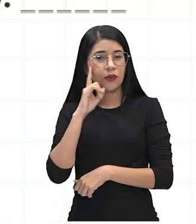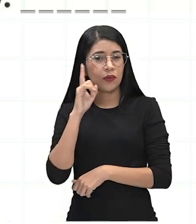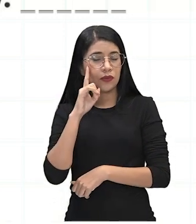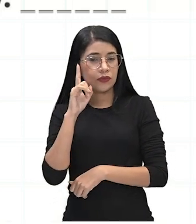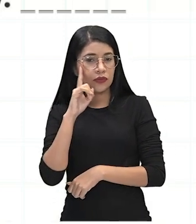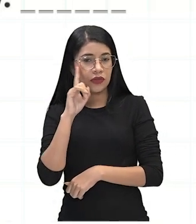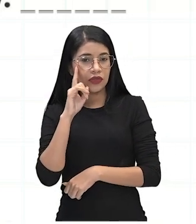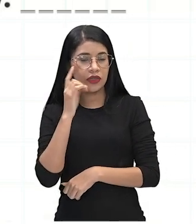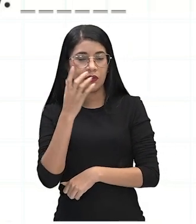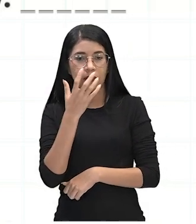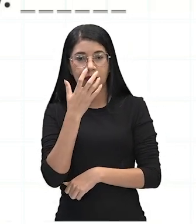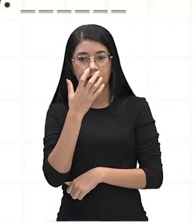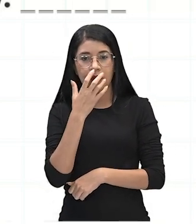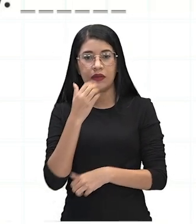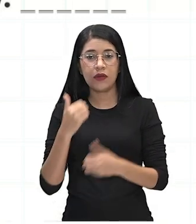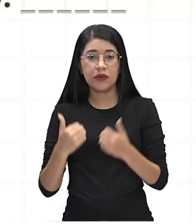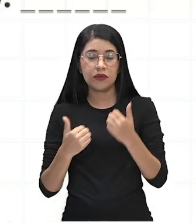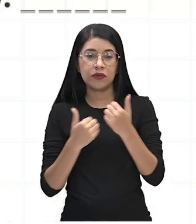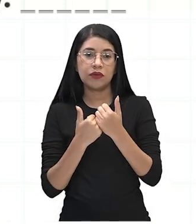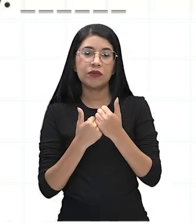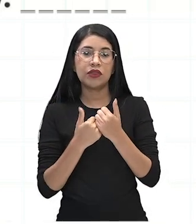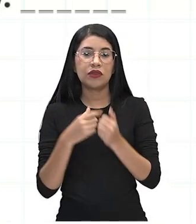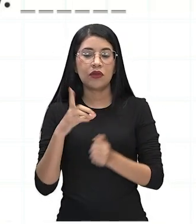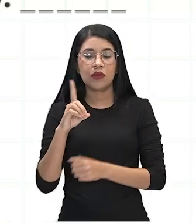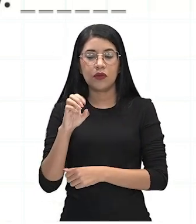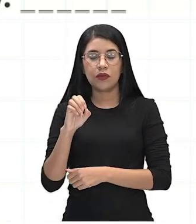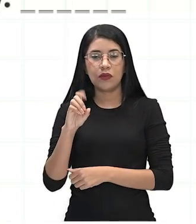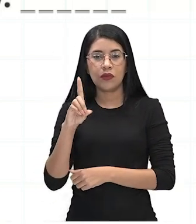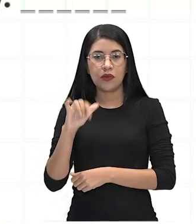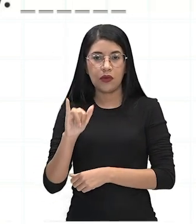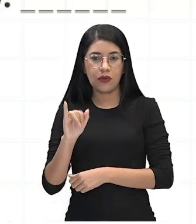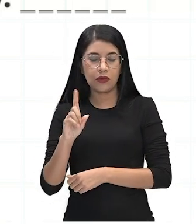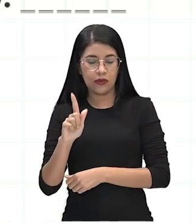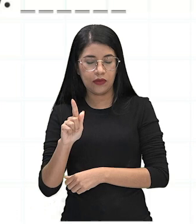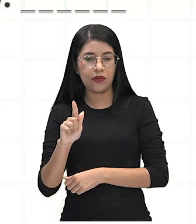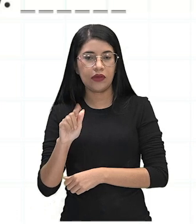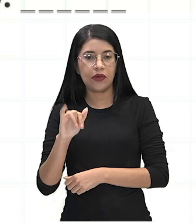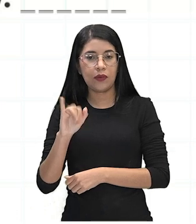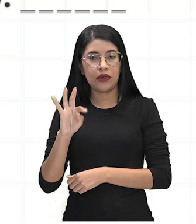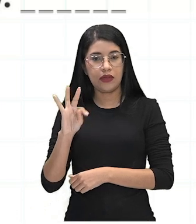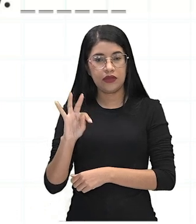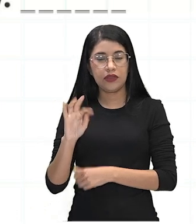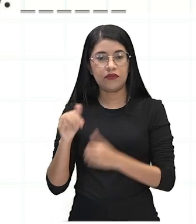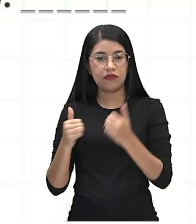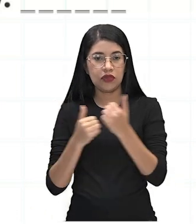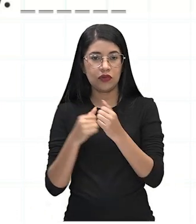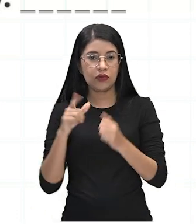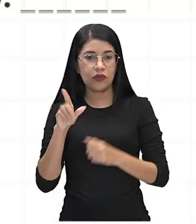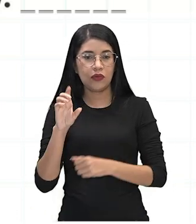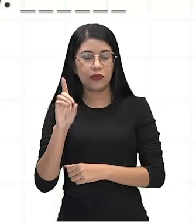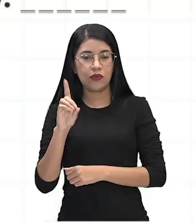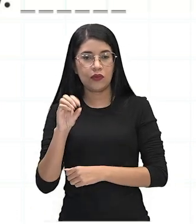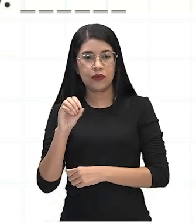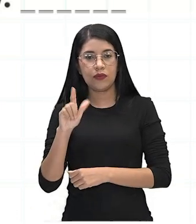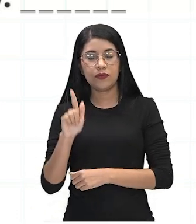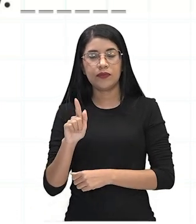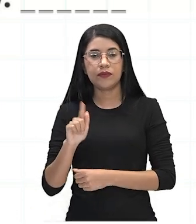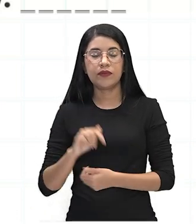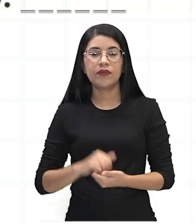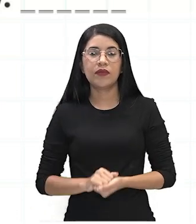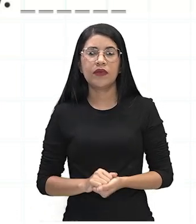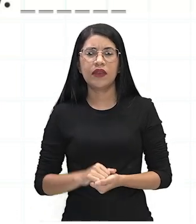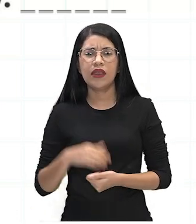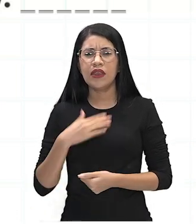it substituiu aqui a palavra dog, tá bom? Nós brincamos com ele todos os dias. Quem é que